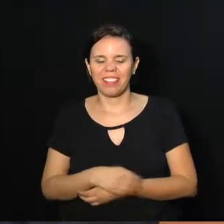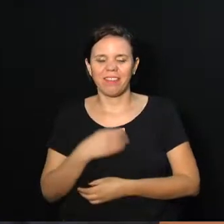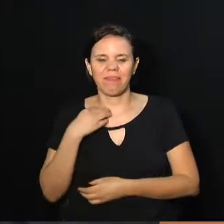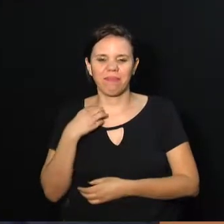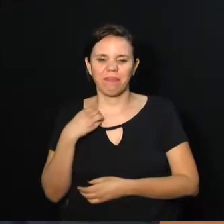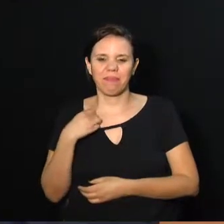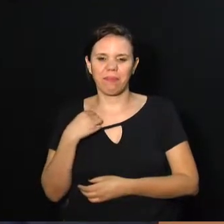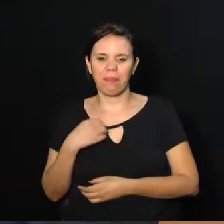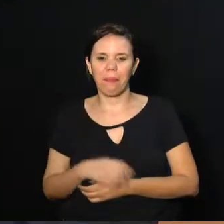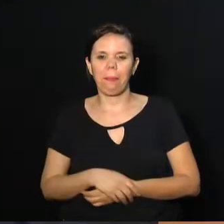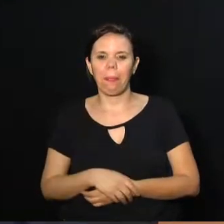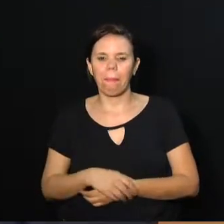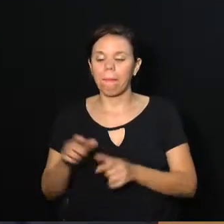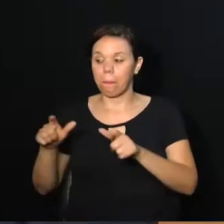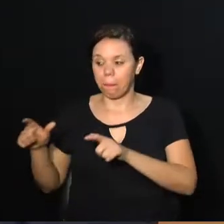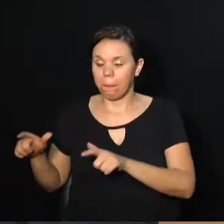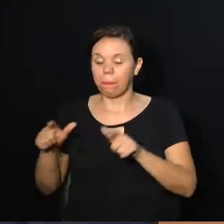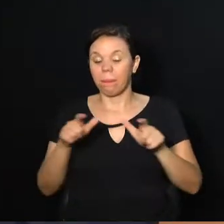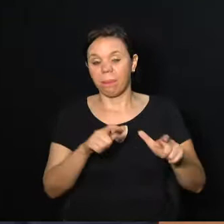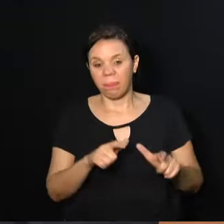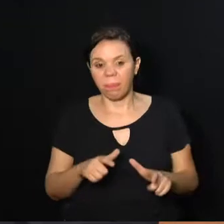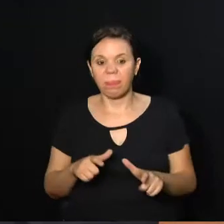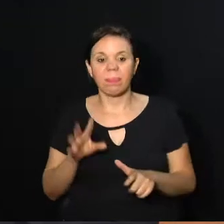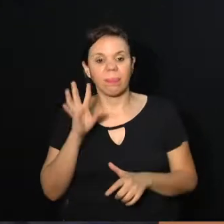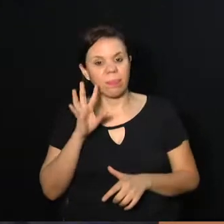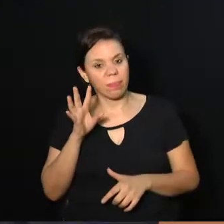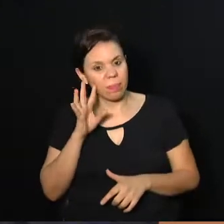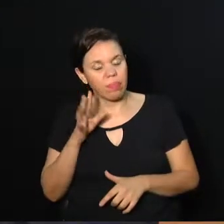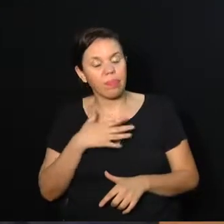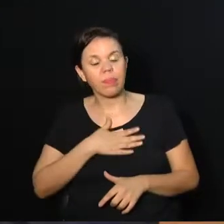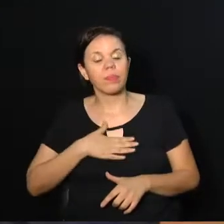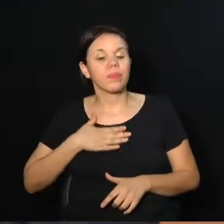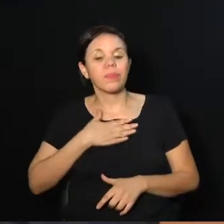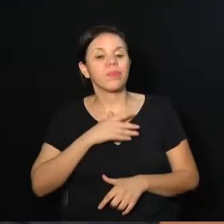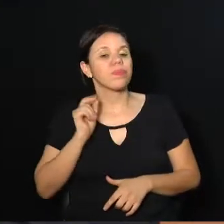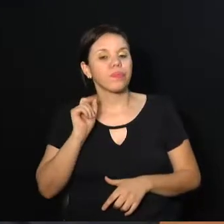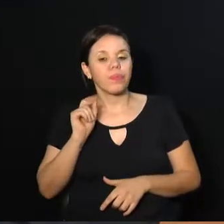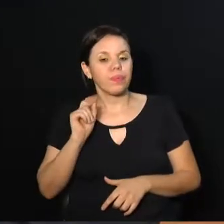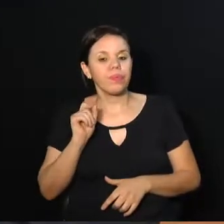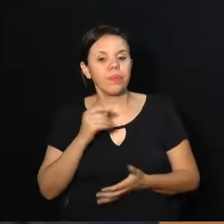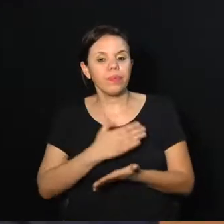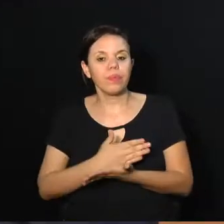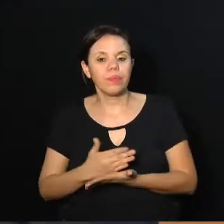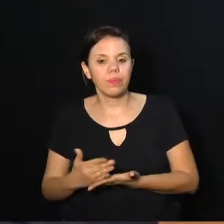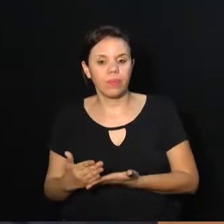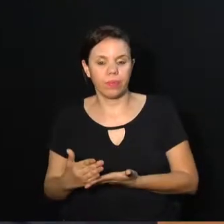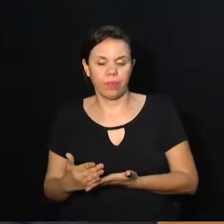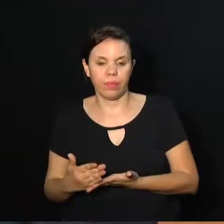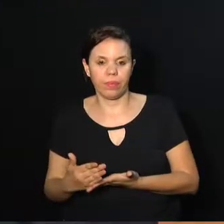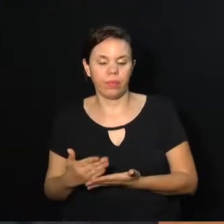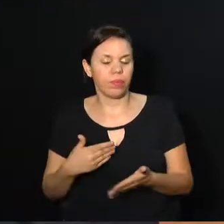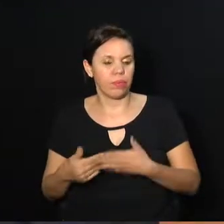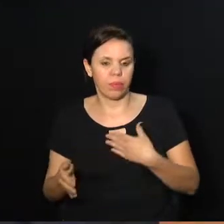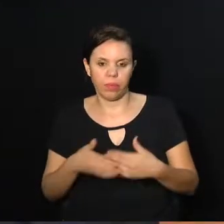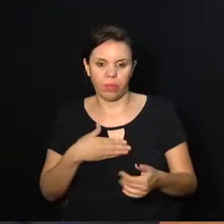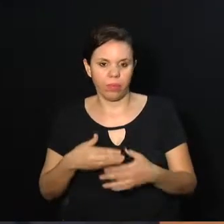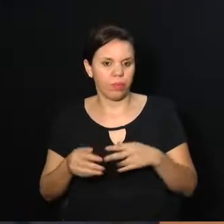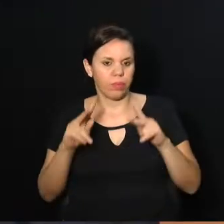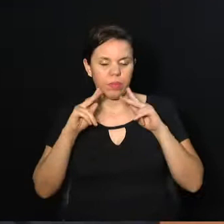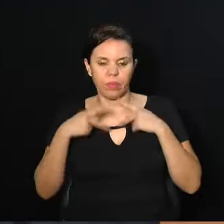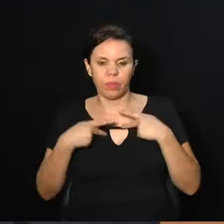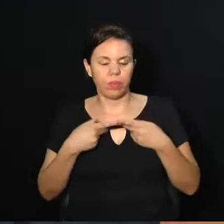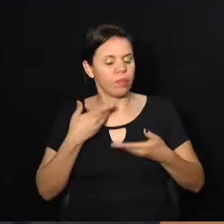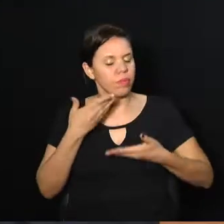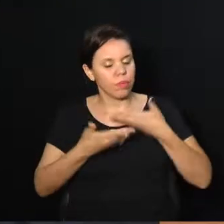Deixar um ambiente legal, porque o mais gostoso, eu acho que é aí que começa a recuperação de qualquer ser humano, é ele ser tratado como